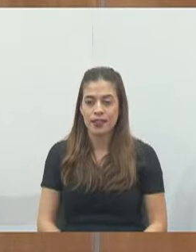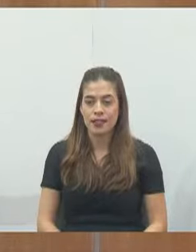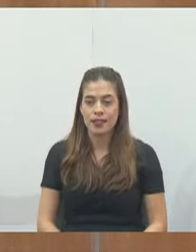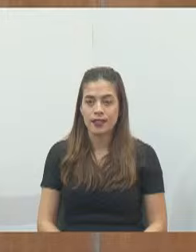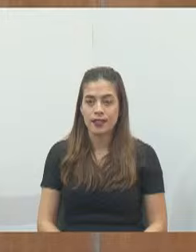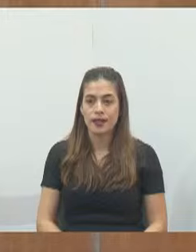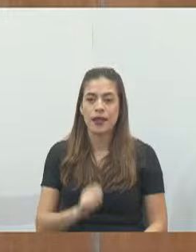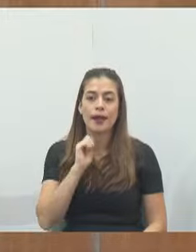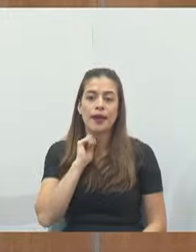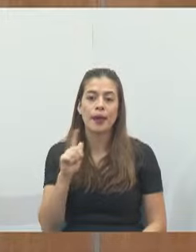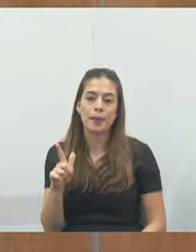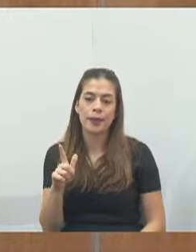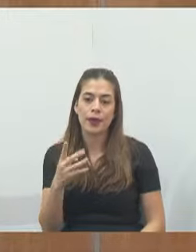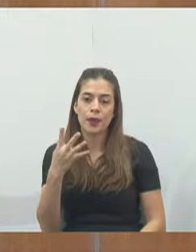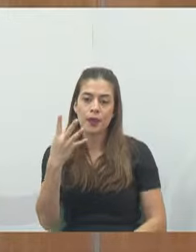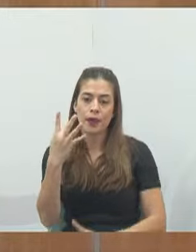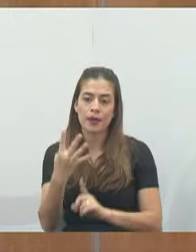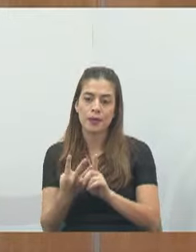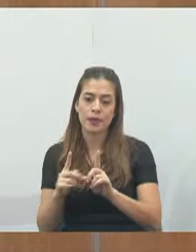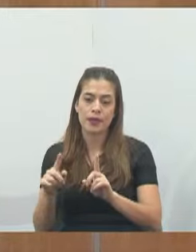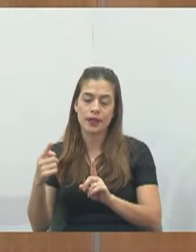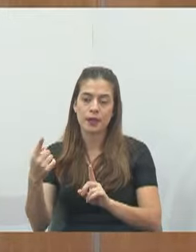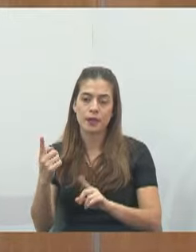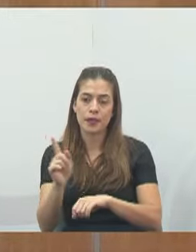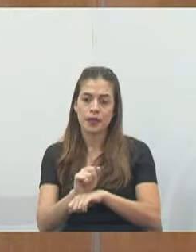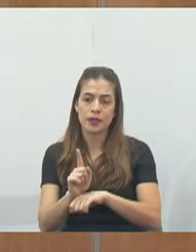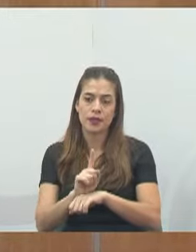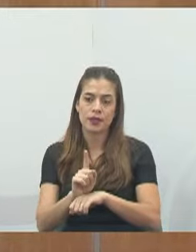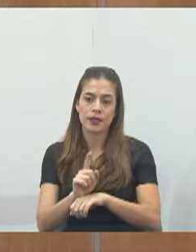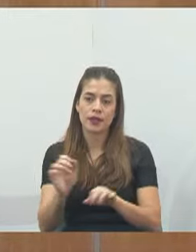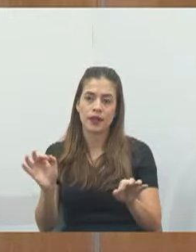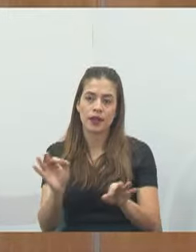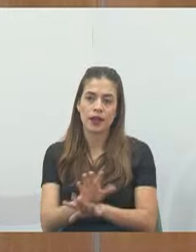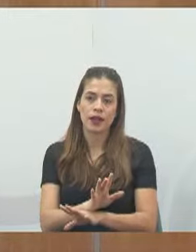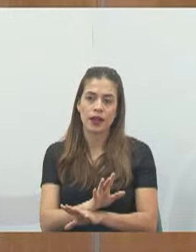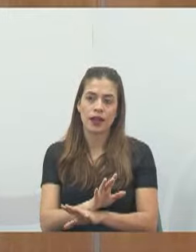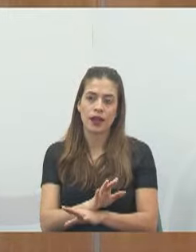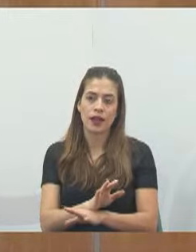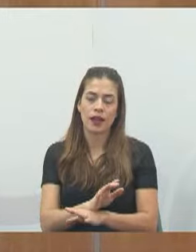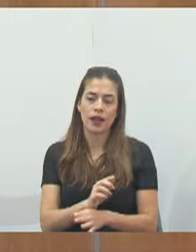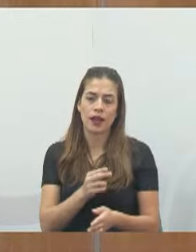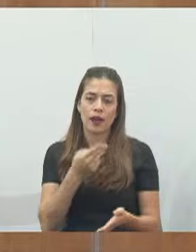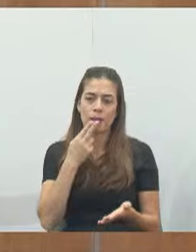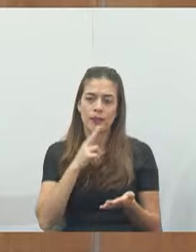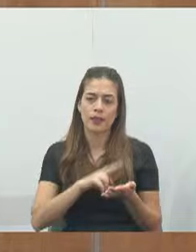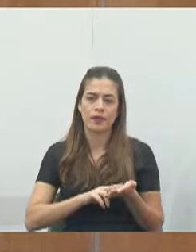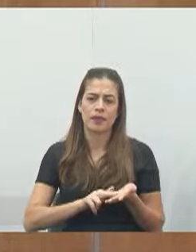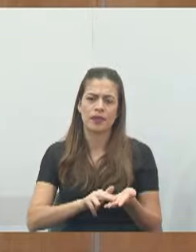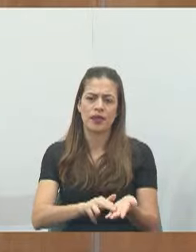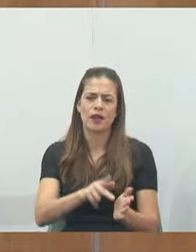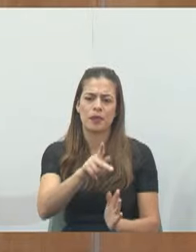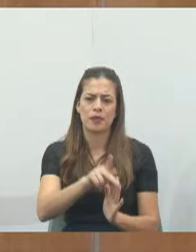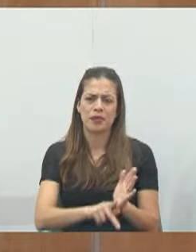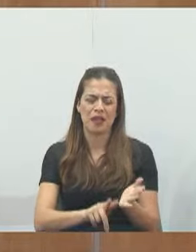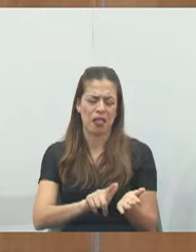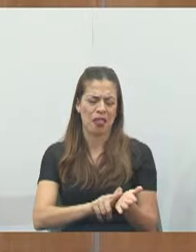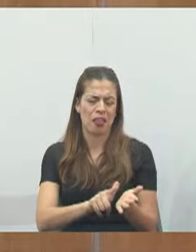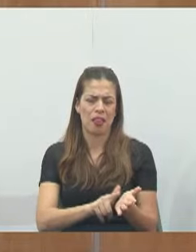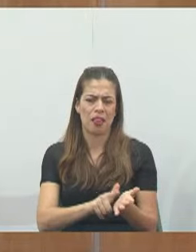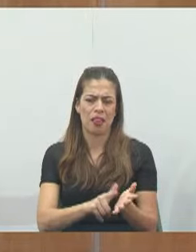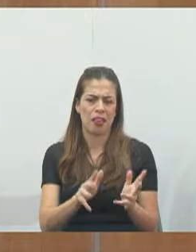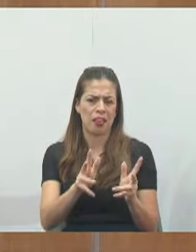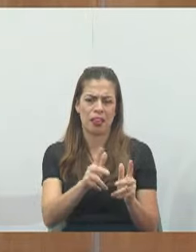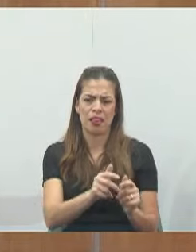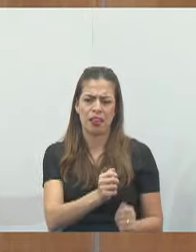Em abril, 4 meses depois da minha gestão, acabou a questão do envelope, acabou a questão de projeto em papel,